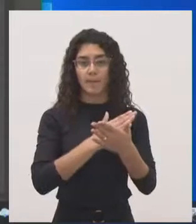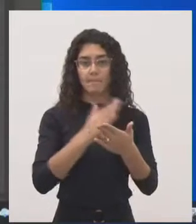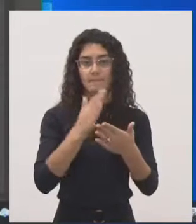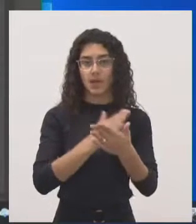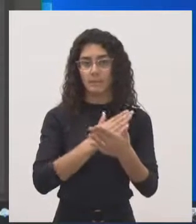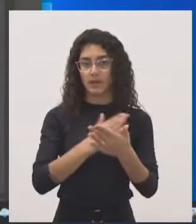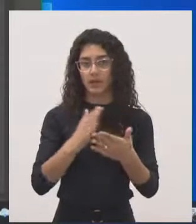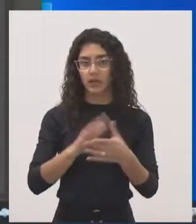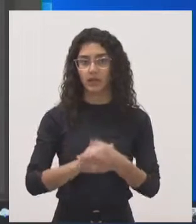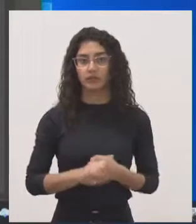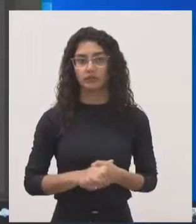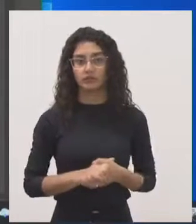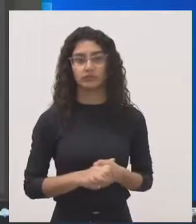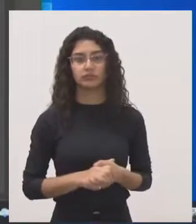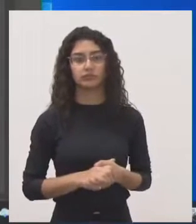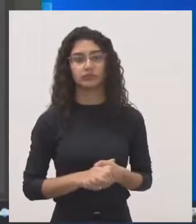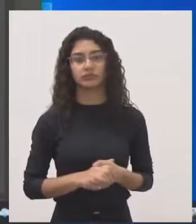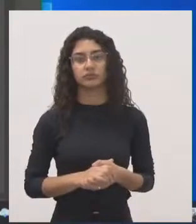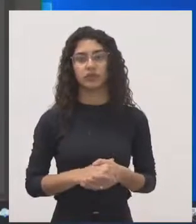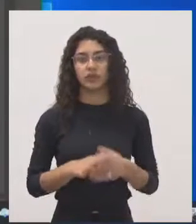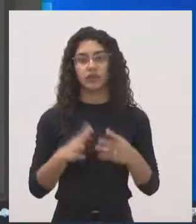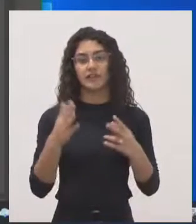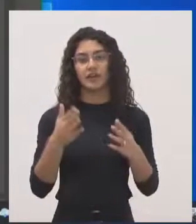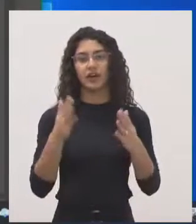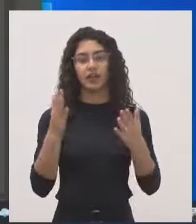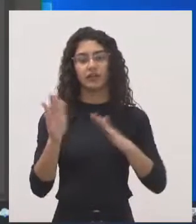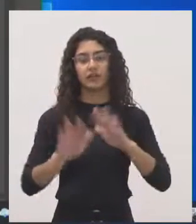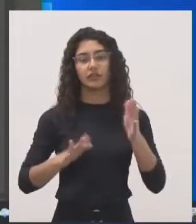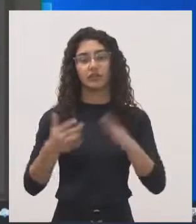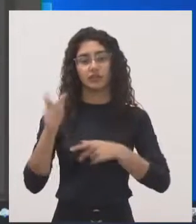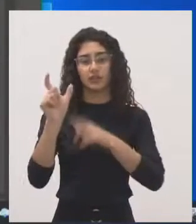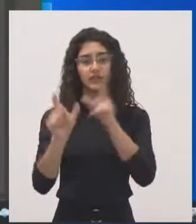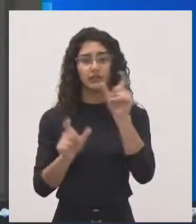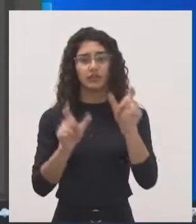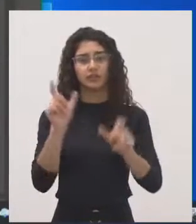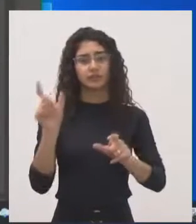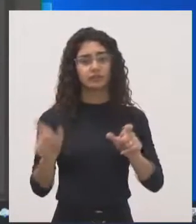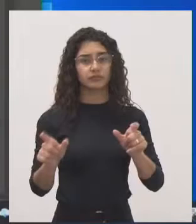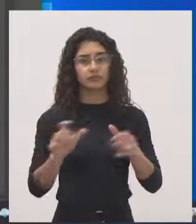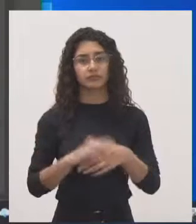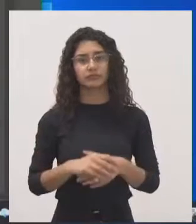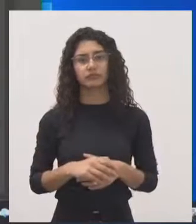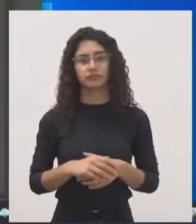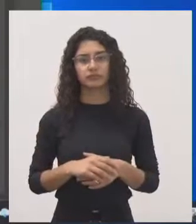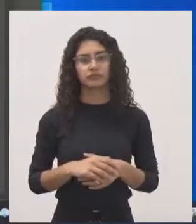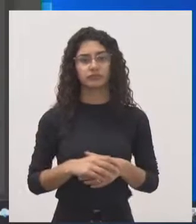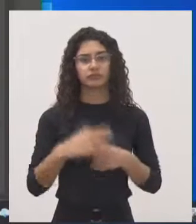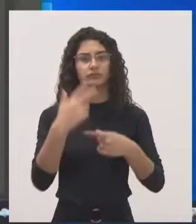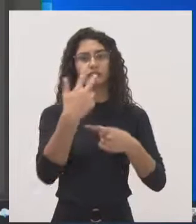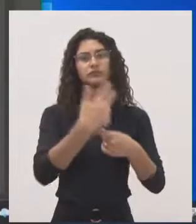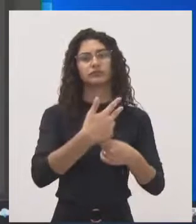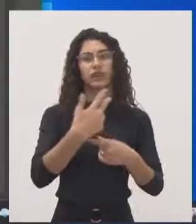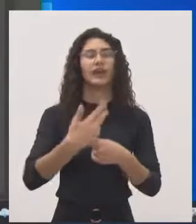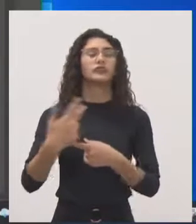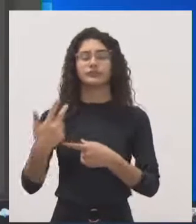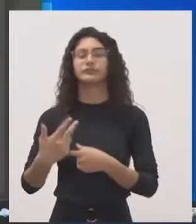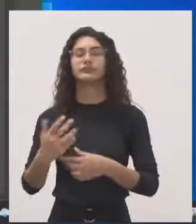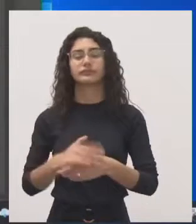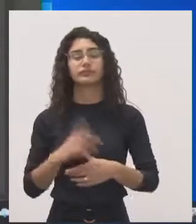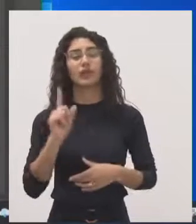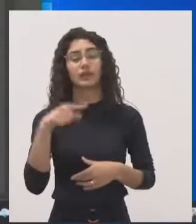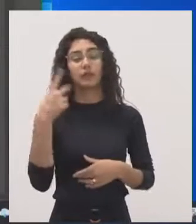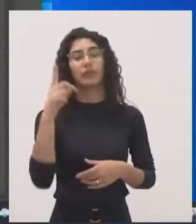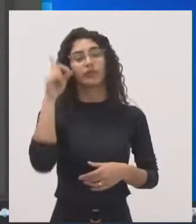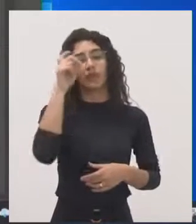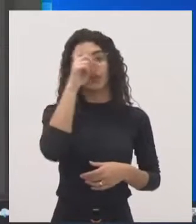mundo consegue assistir. Geralmente, o pessoal às vezes grava em MKV, depois é difícil